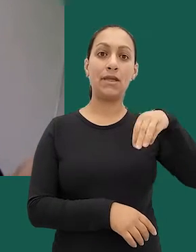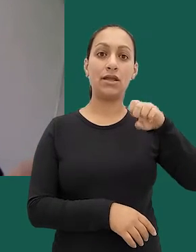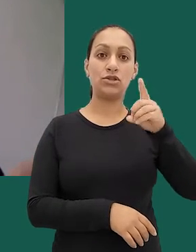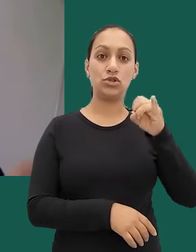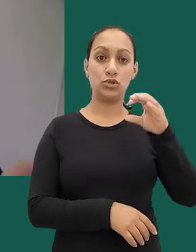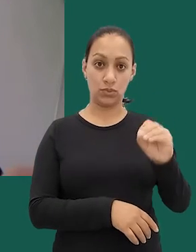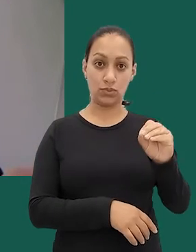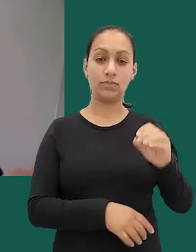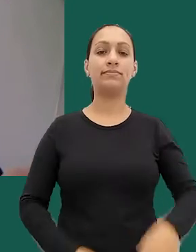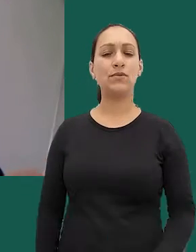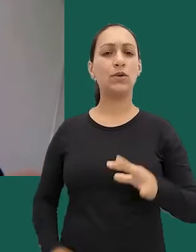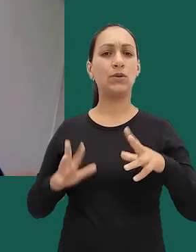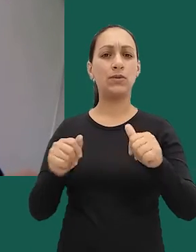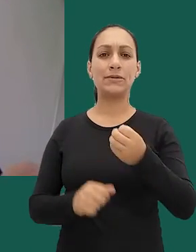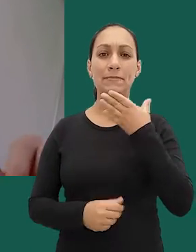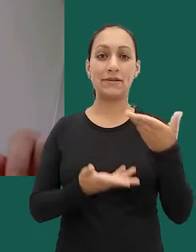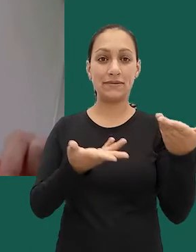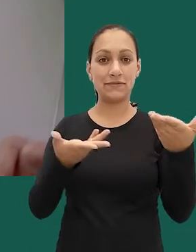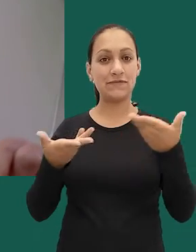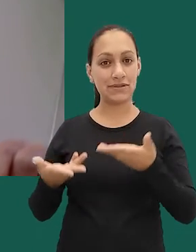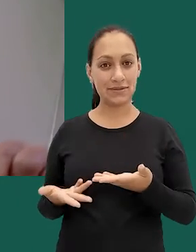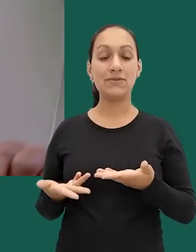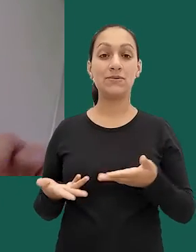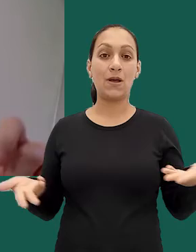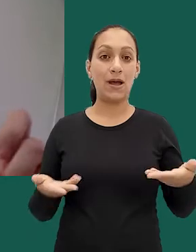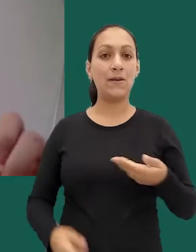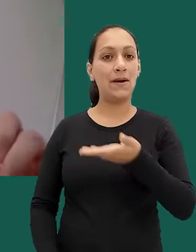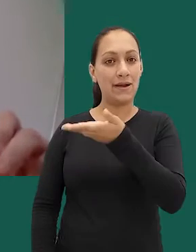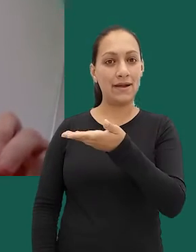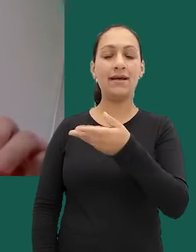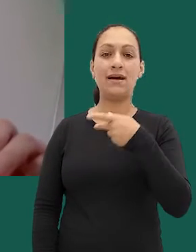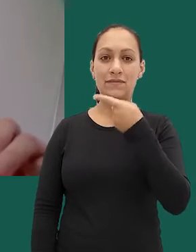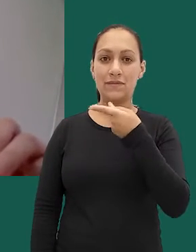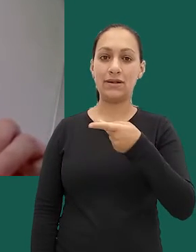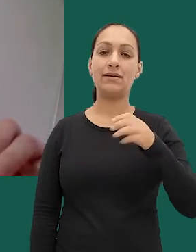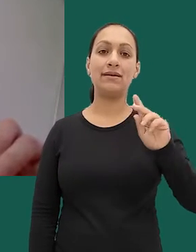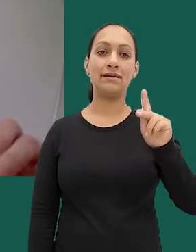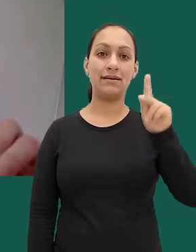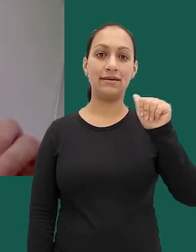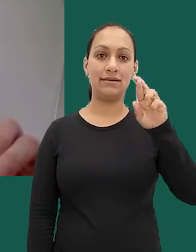Sejam todos bem-vindos. Então, eu passo a palavra para a Karine e para o Heitor.